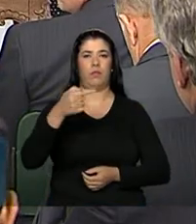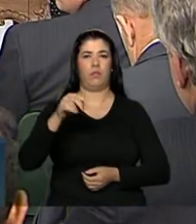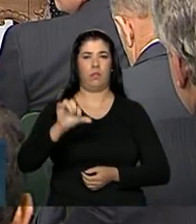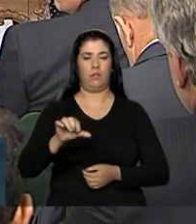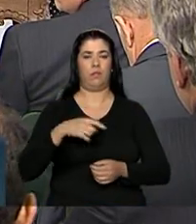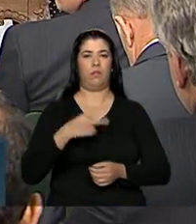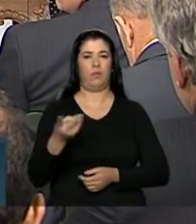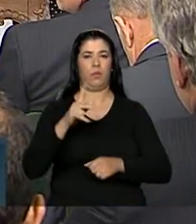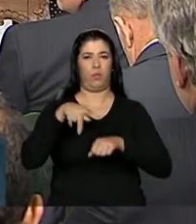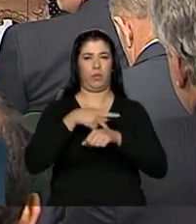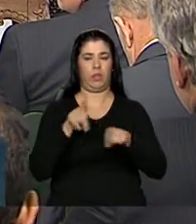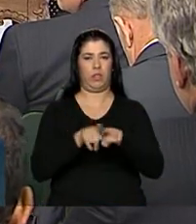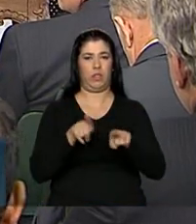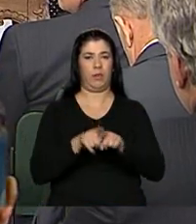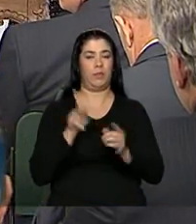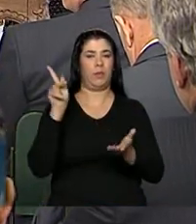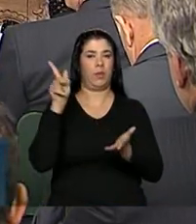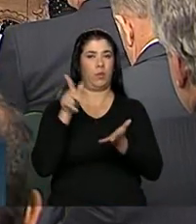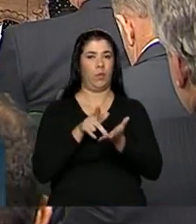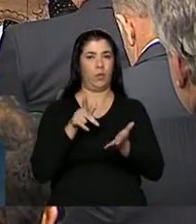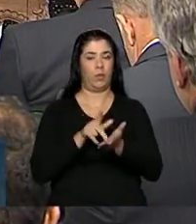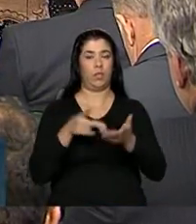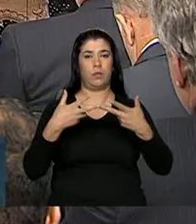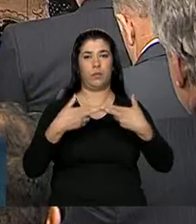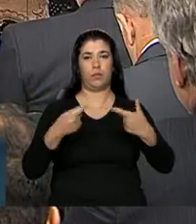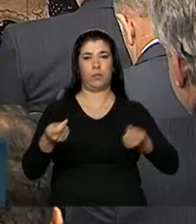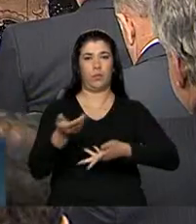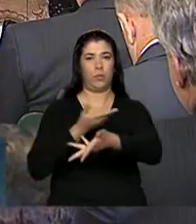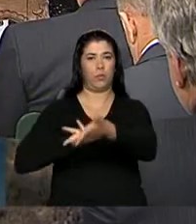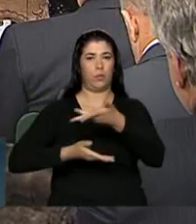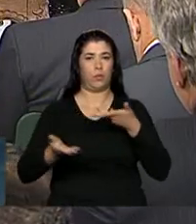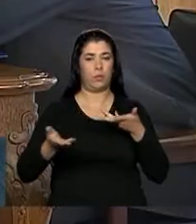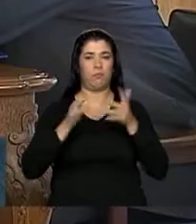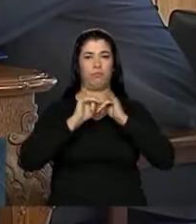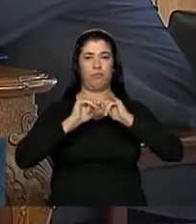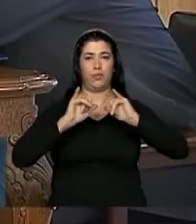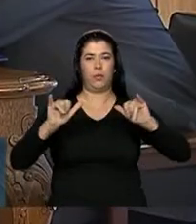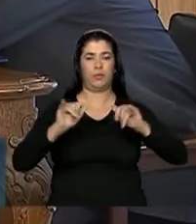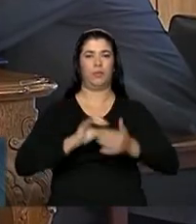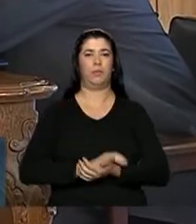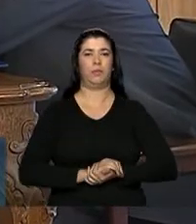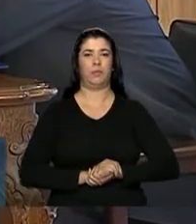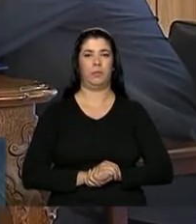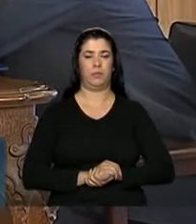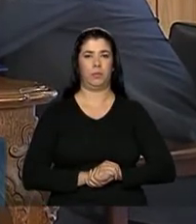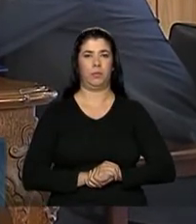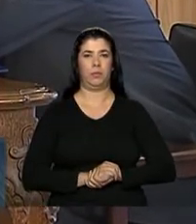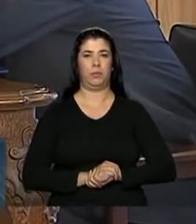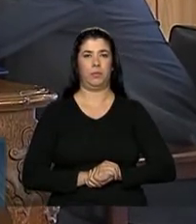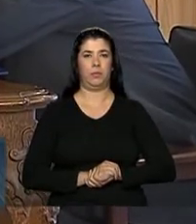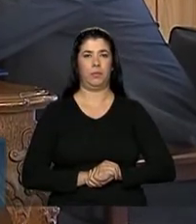para atualizar questões relativas à troca de informações.